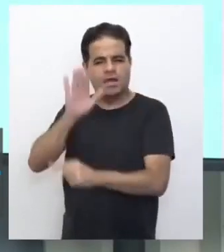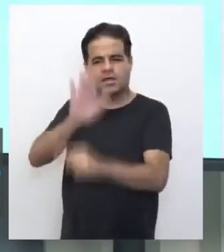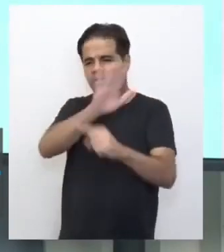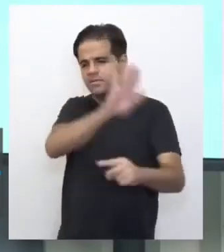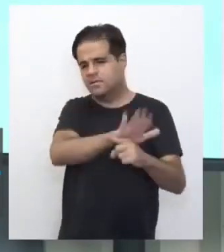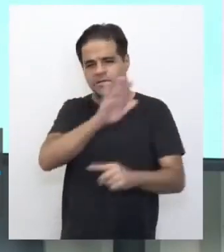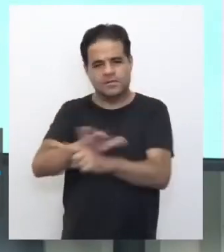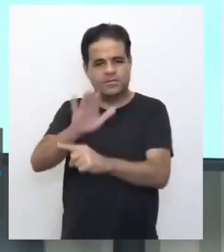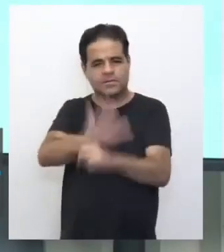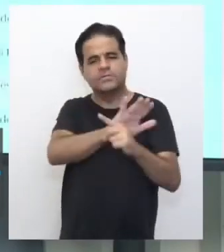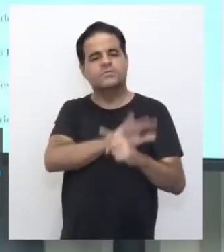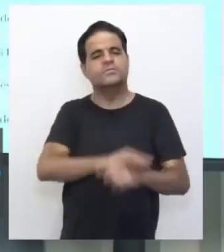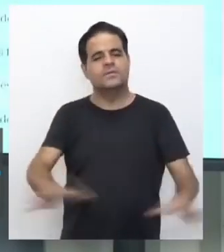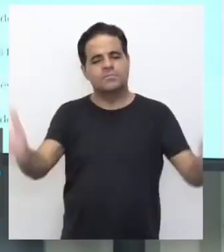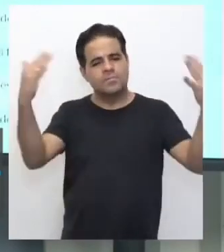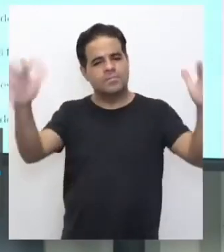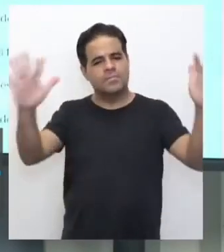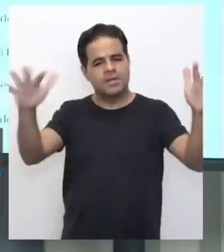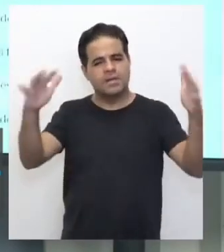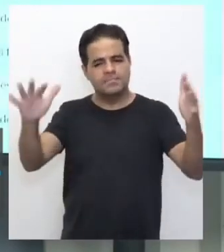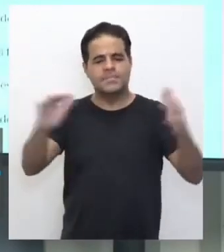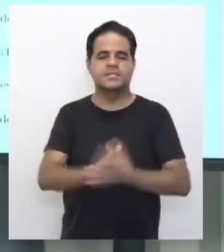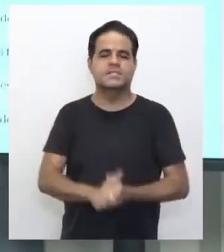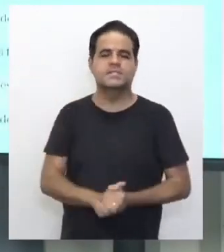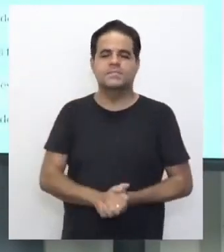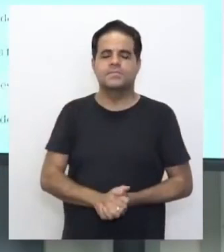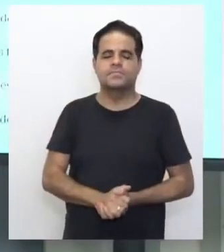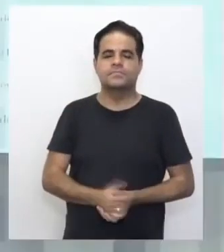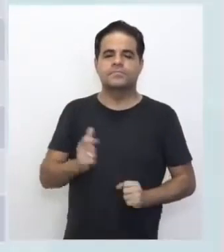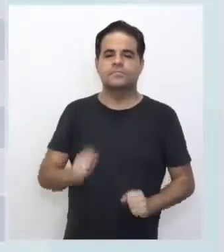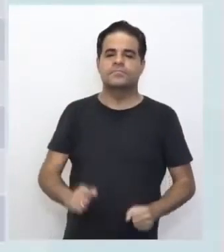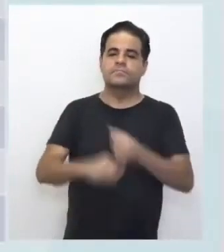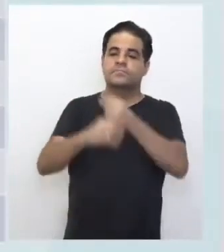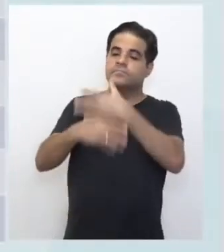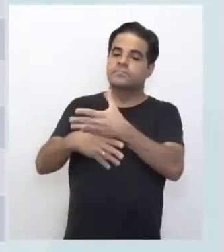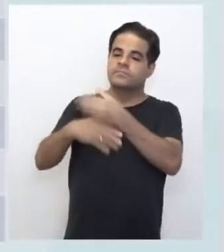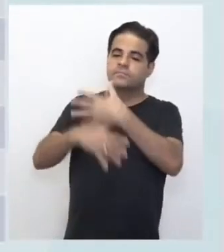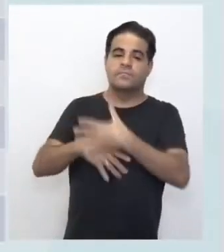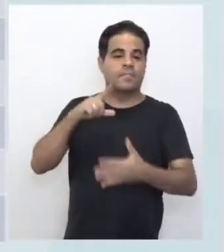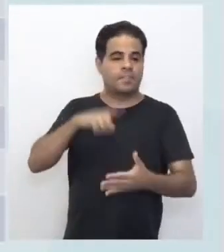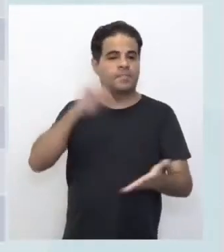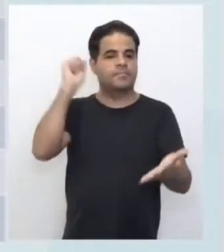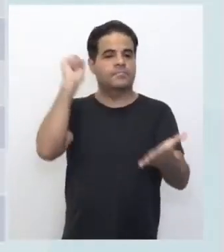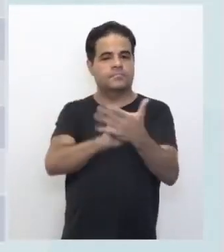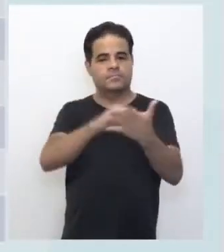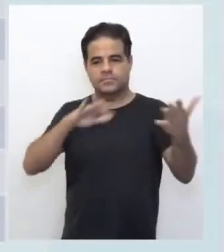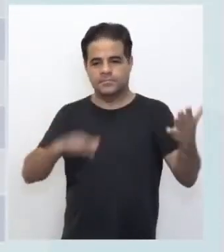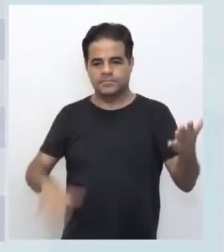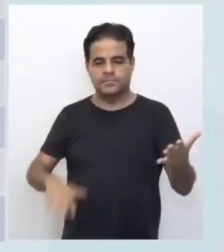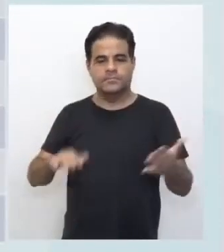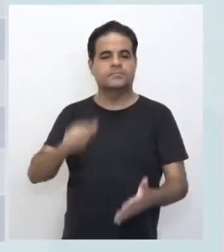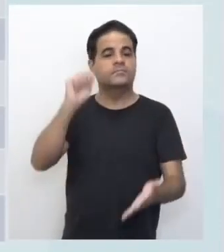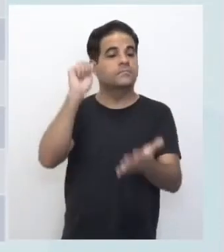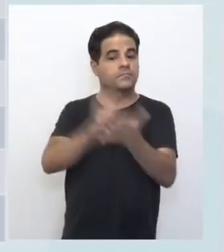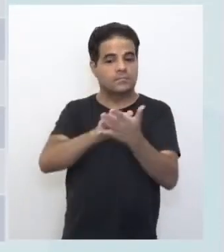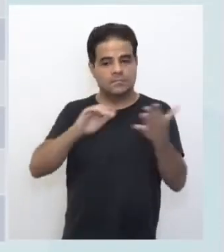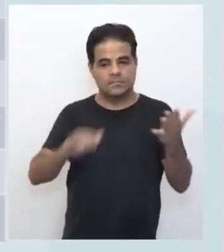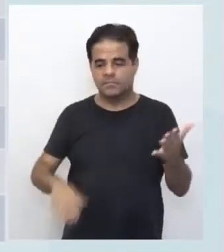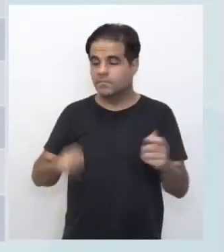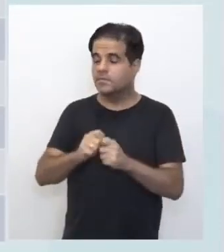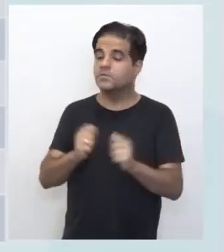alunos. Parabéns. Vamos para a próxima tela. Agora é um chat. O chat tem algumas atividades aí que eu vou pedir para vocês ir fazendo